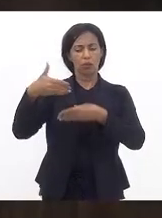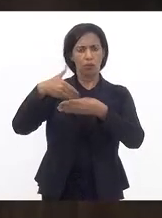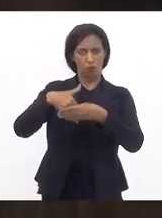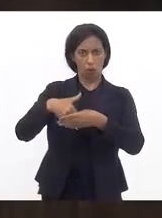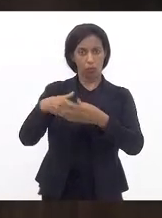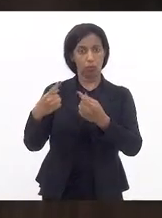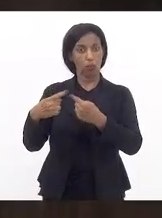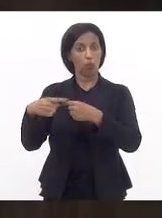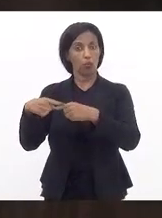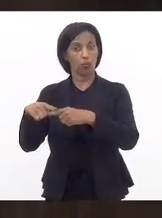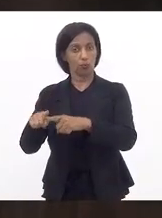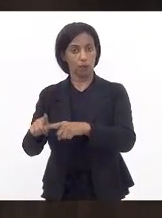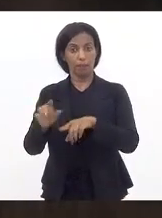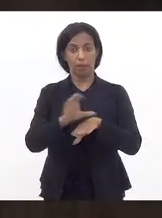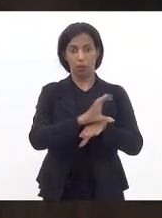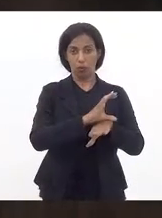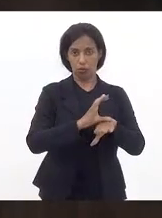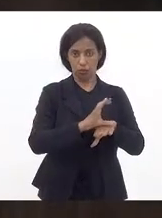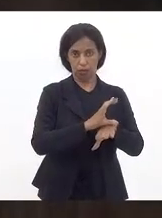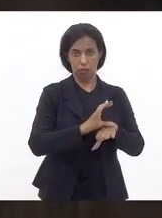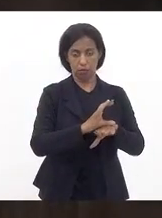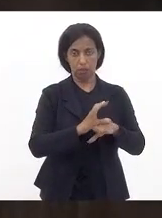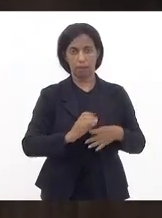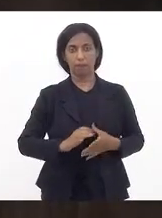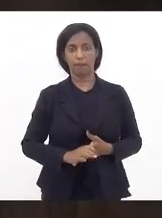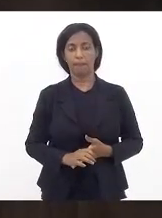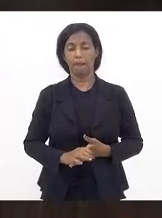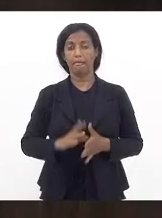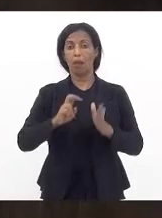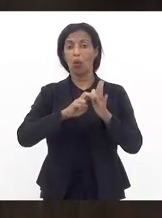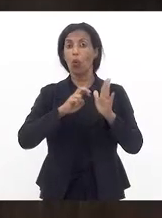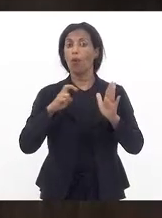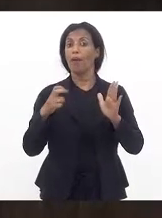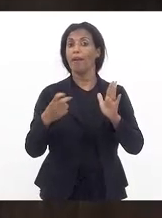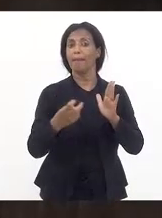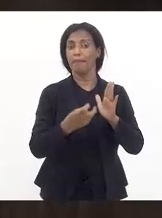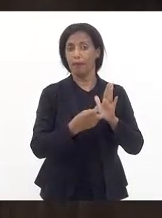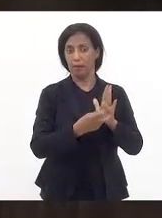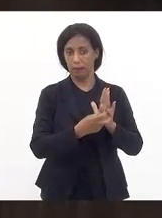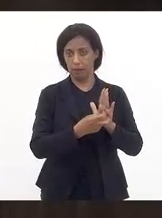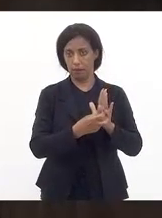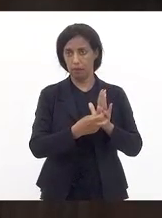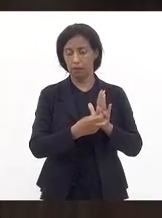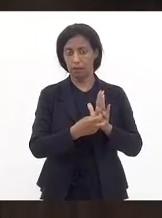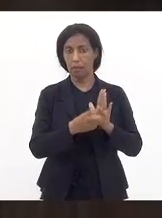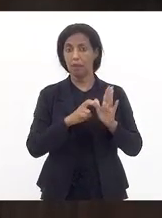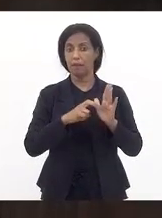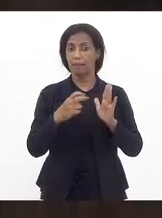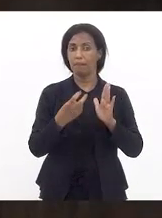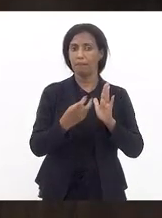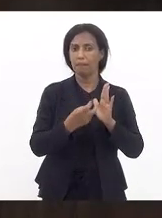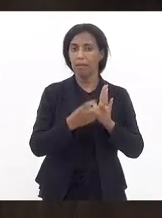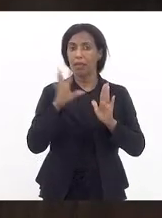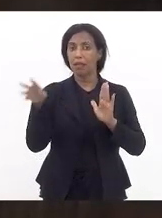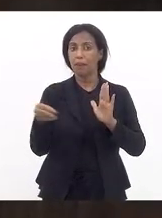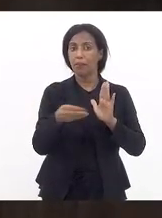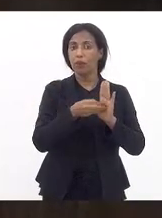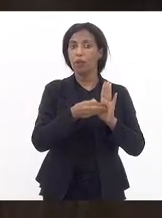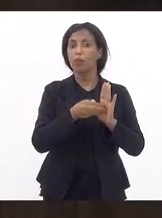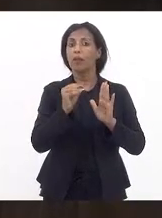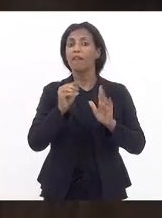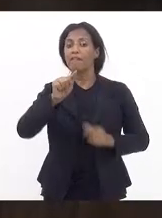divergente pela constitucionalidade com emenda a venda é botando